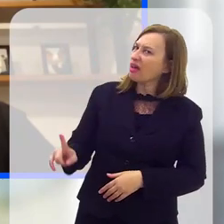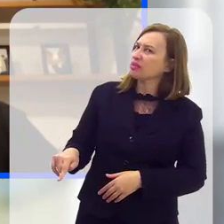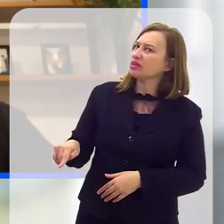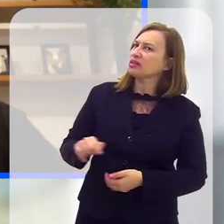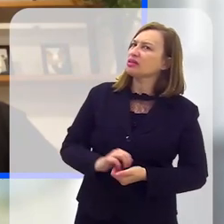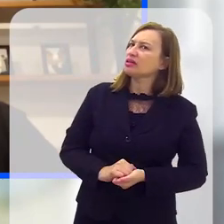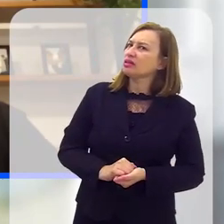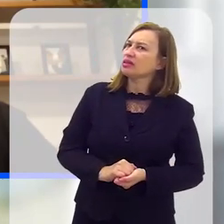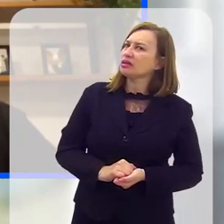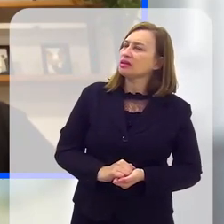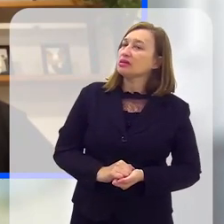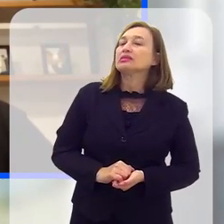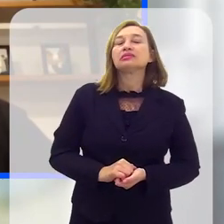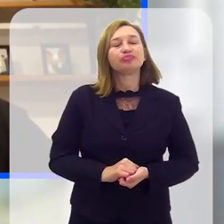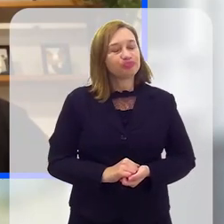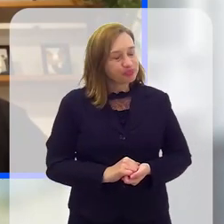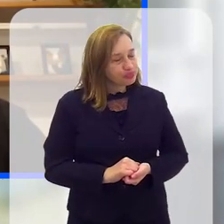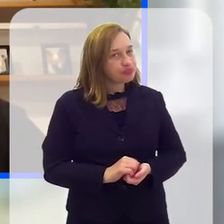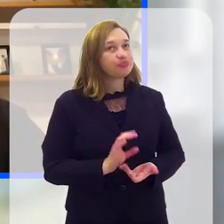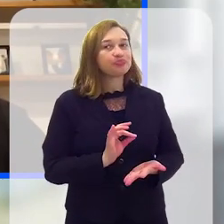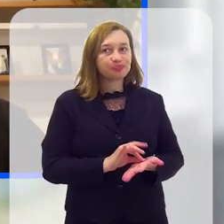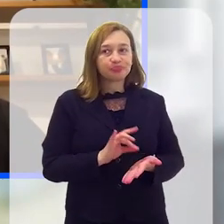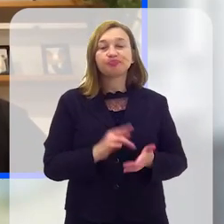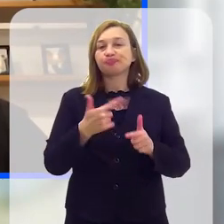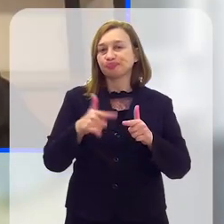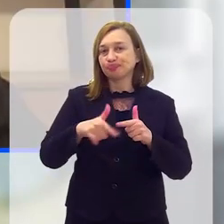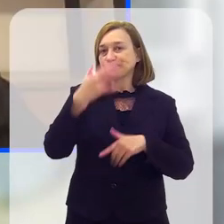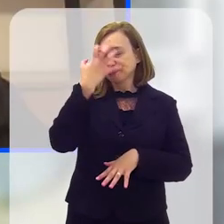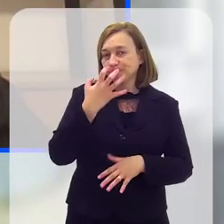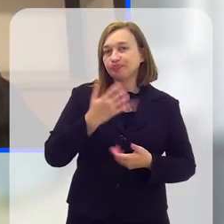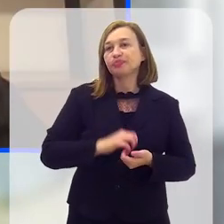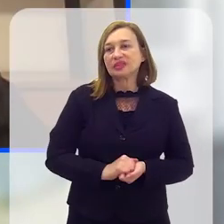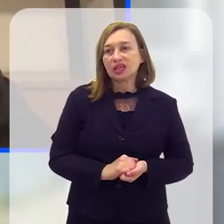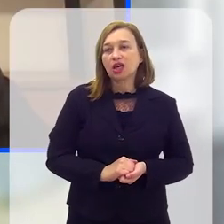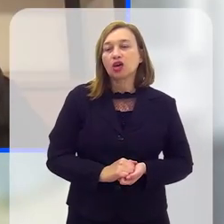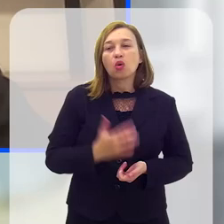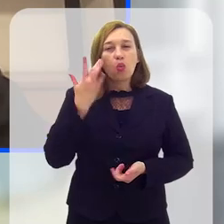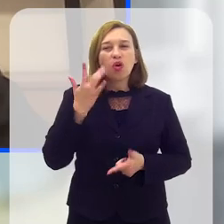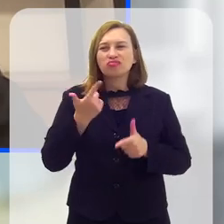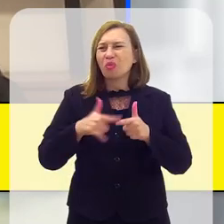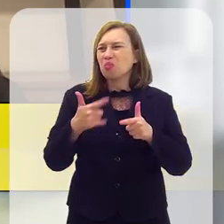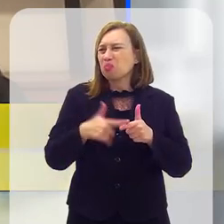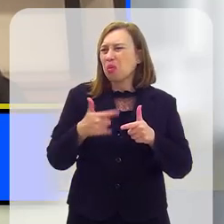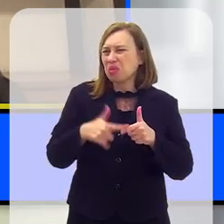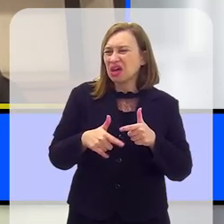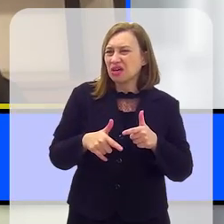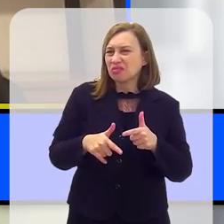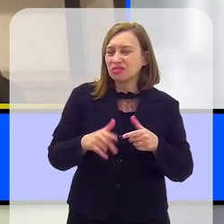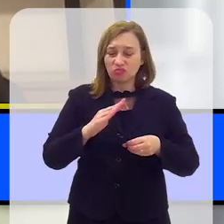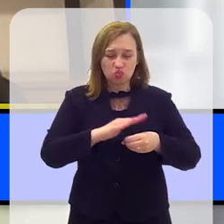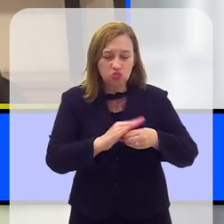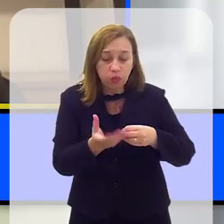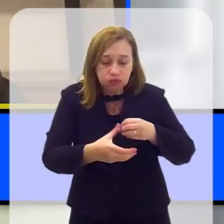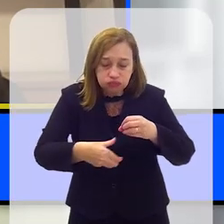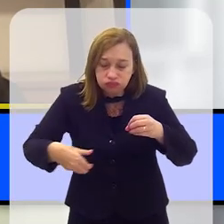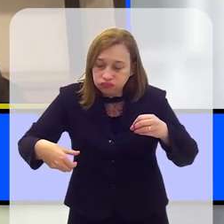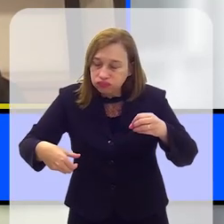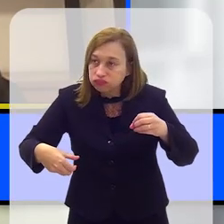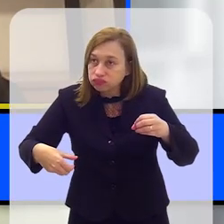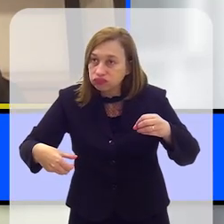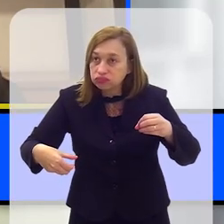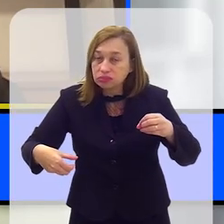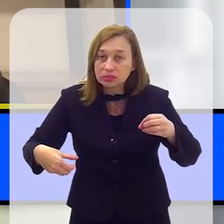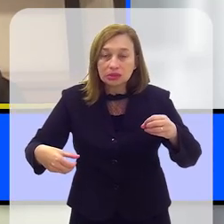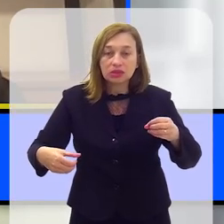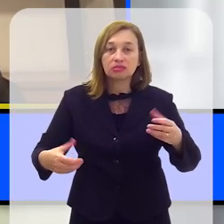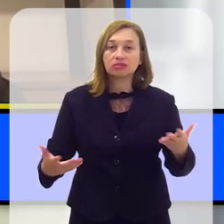Guilherme? É, realmente é um problema muito sério. Acho que a gente tem um problema, um déficit de saneamento muito